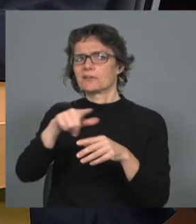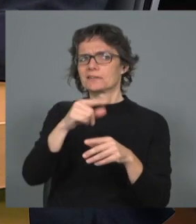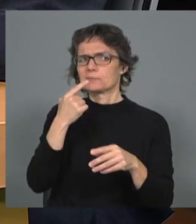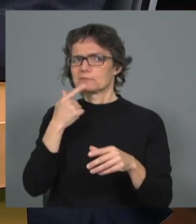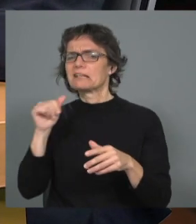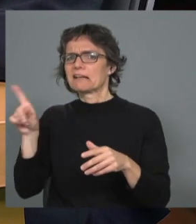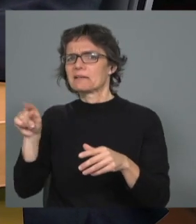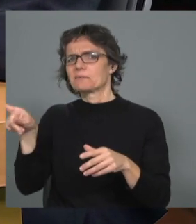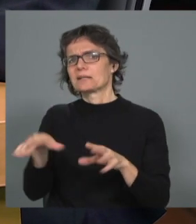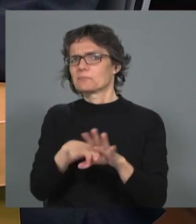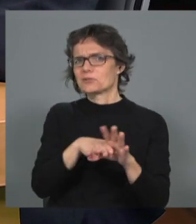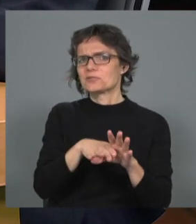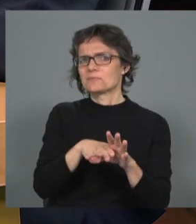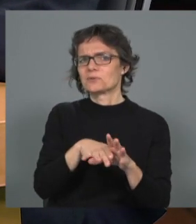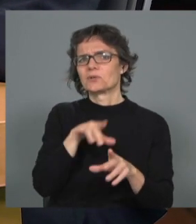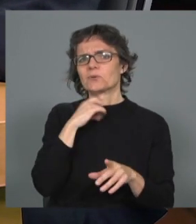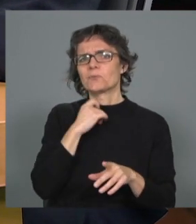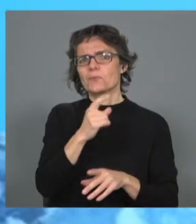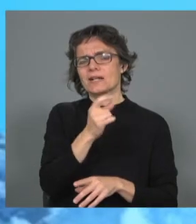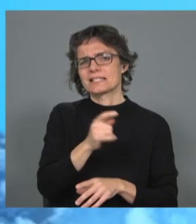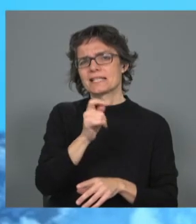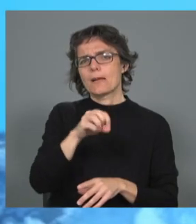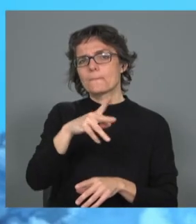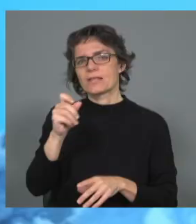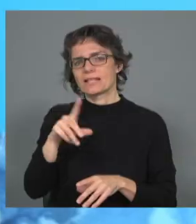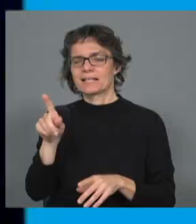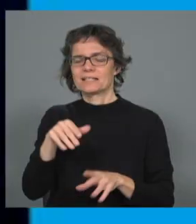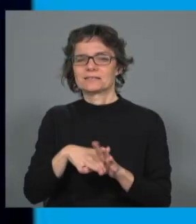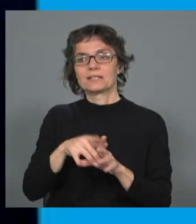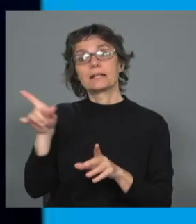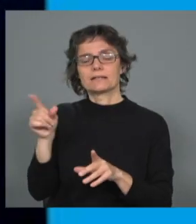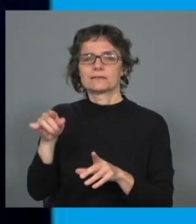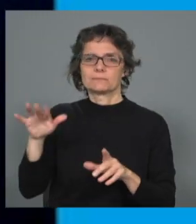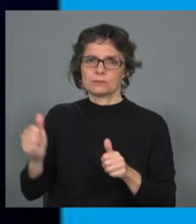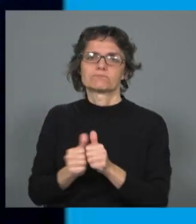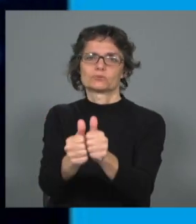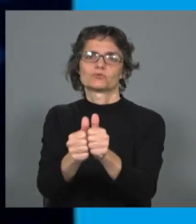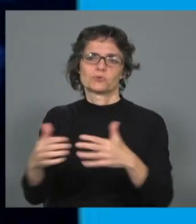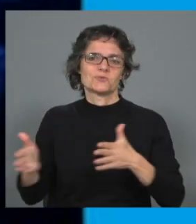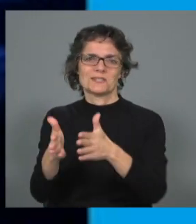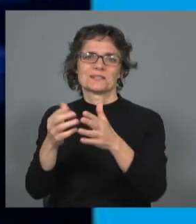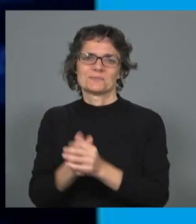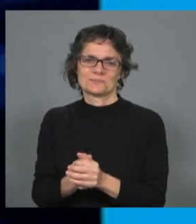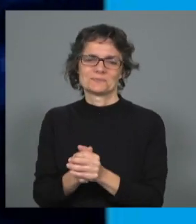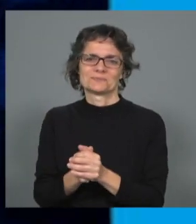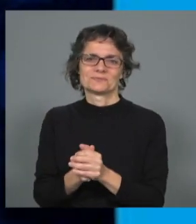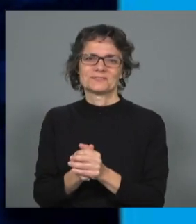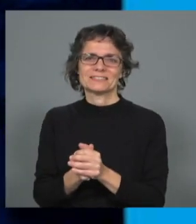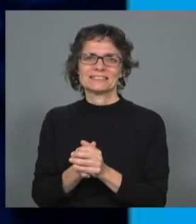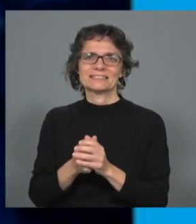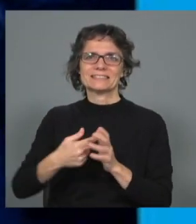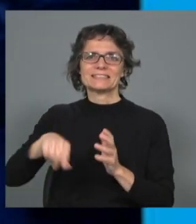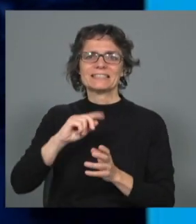decidiu ter uma conversa com o Padre Zé Manel, e a partir daí também deu-se uma reaproximação e uma